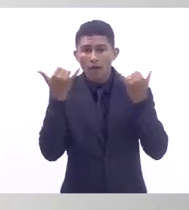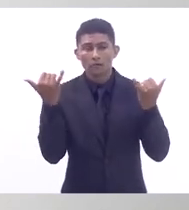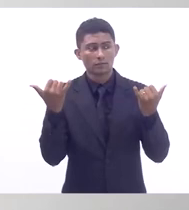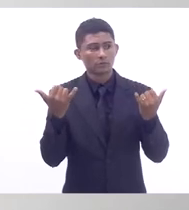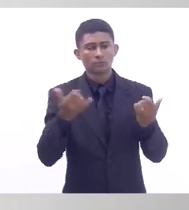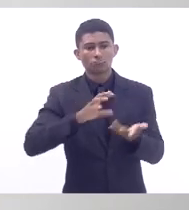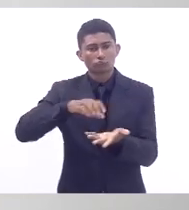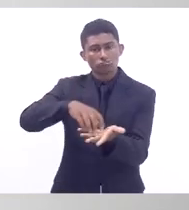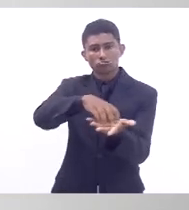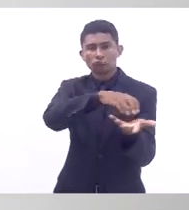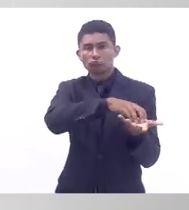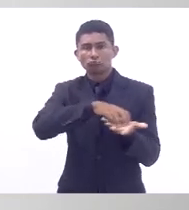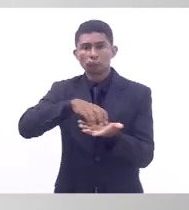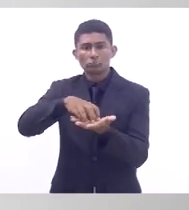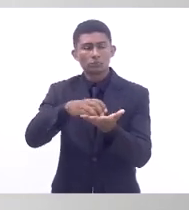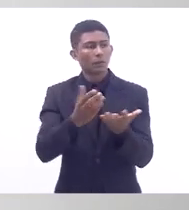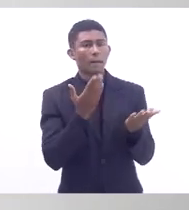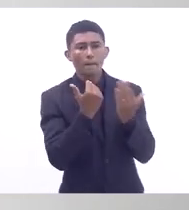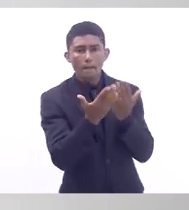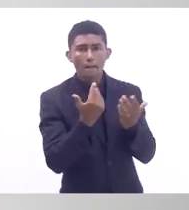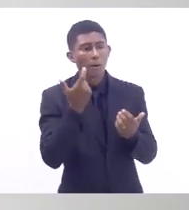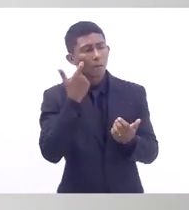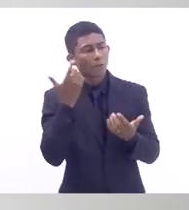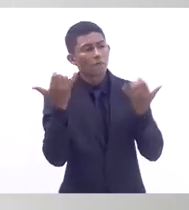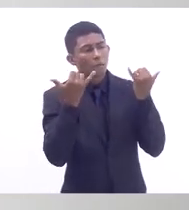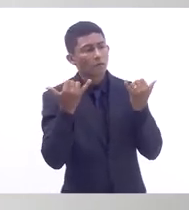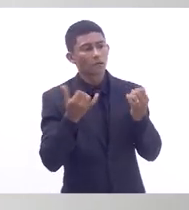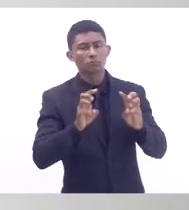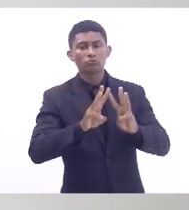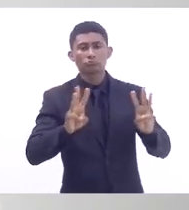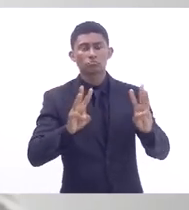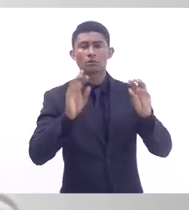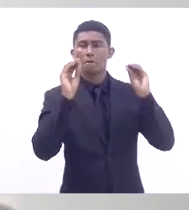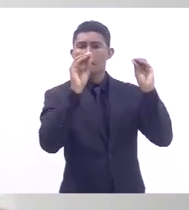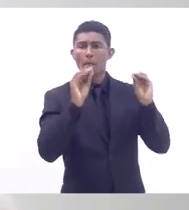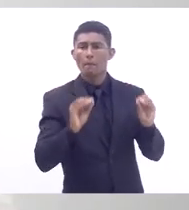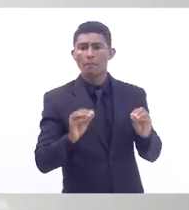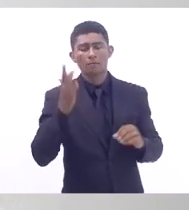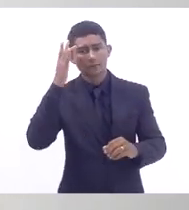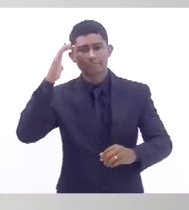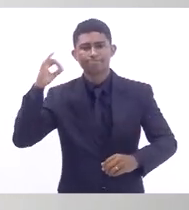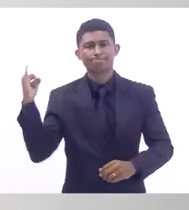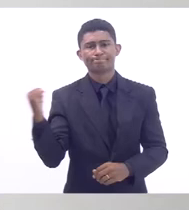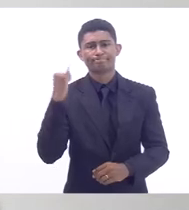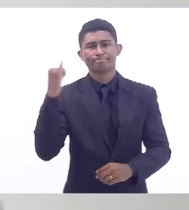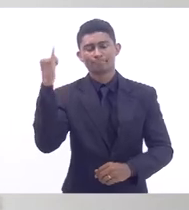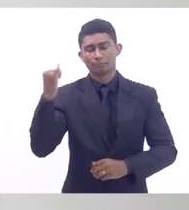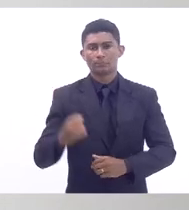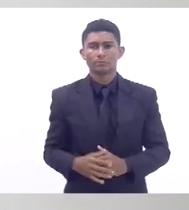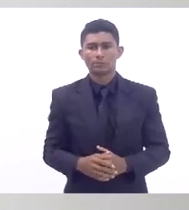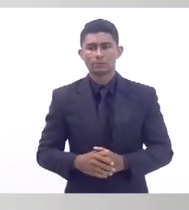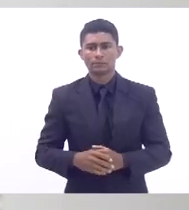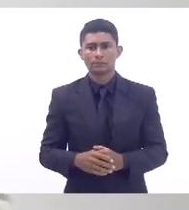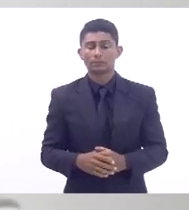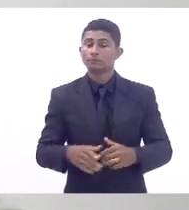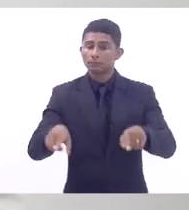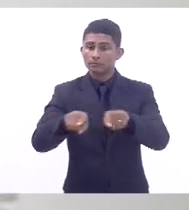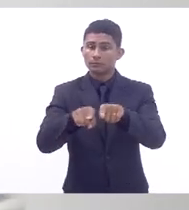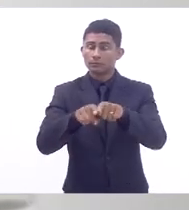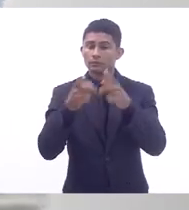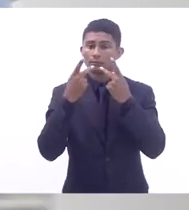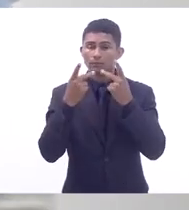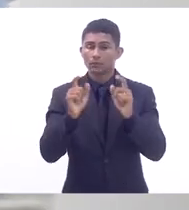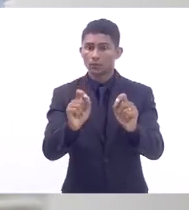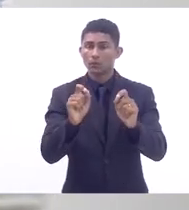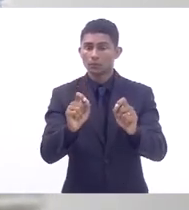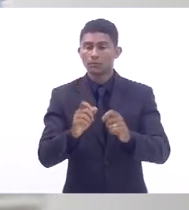centros conversa os laboratórios para que eles forneçam os dados para serem reforça os ossos importantíssimo e eu também gostaria